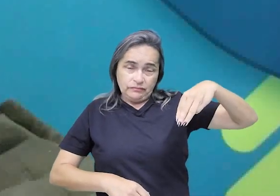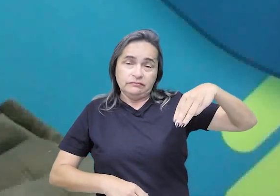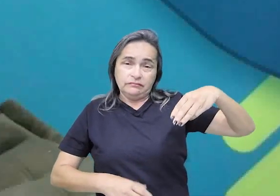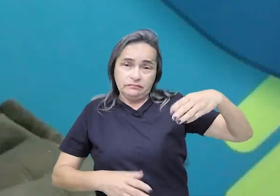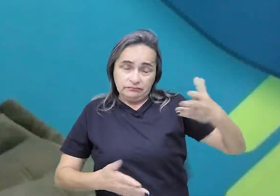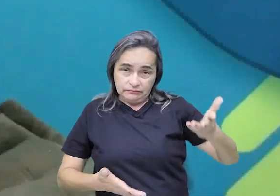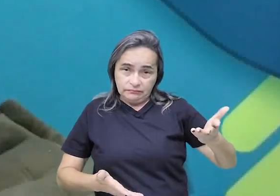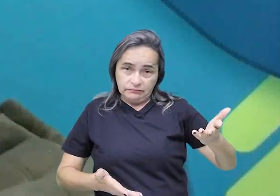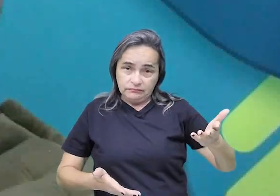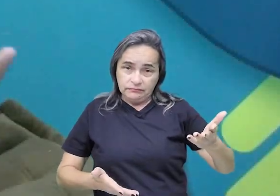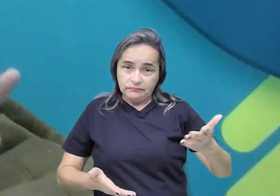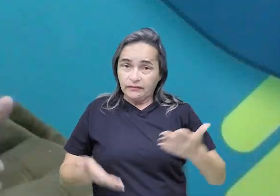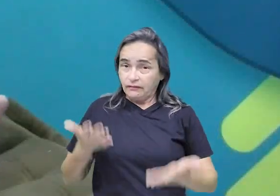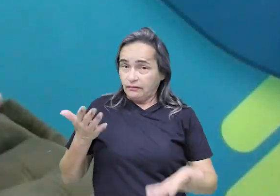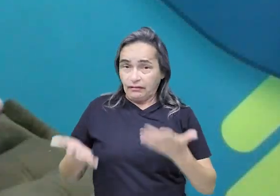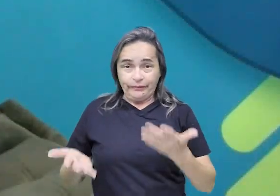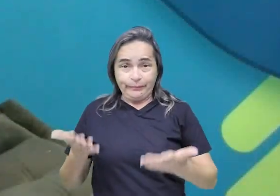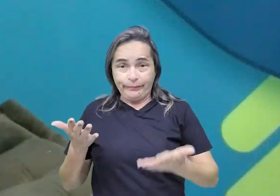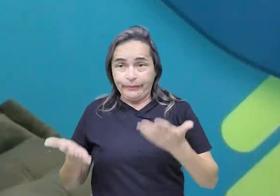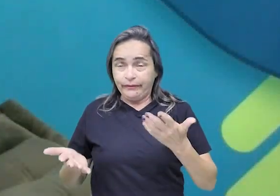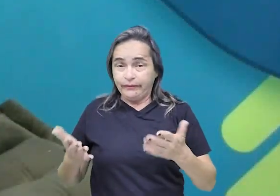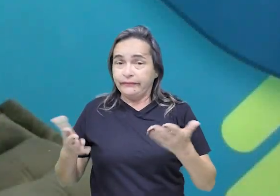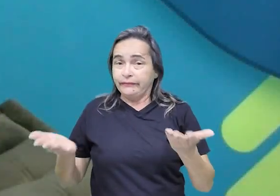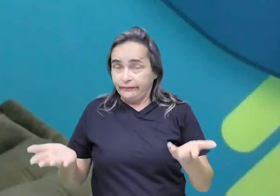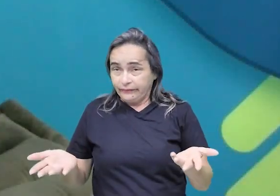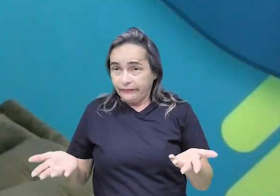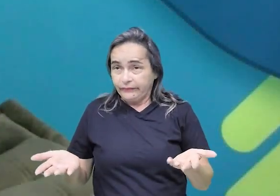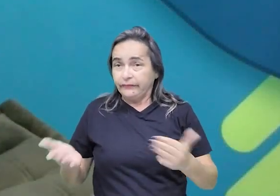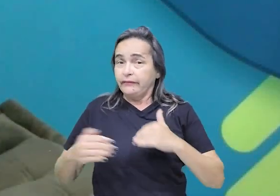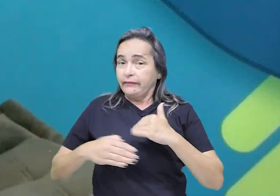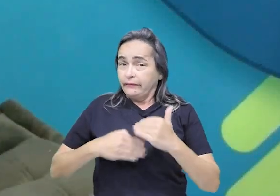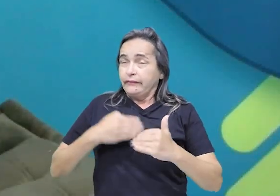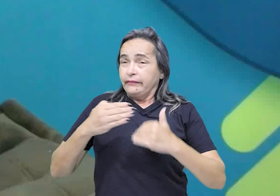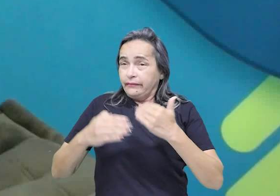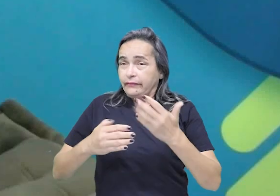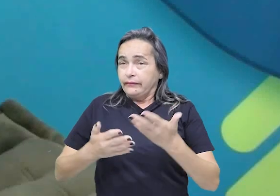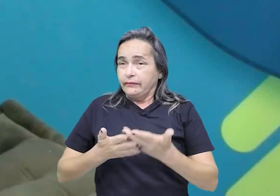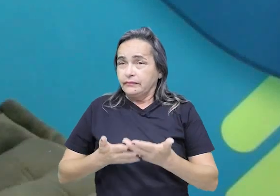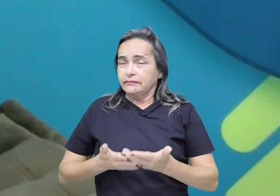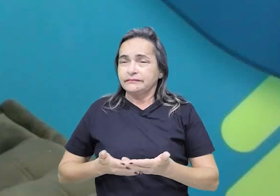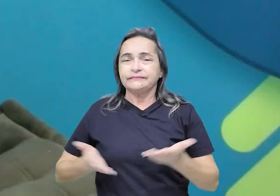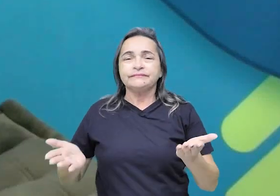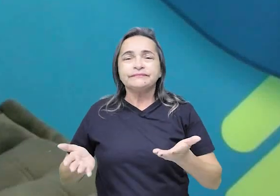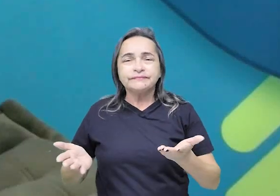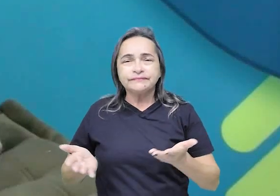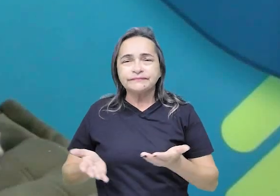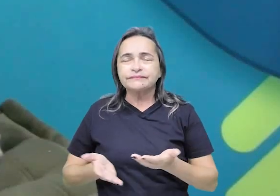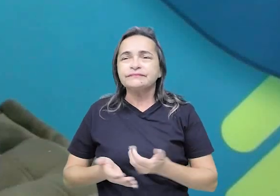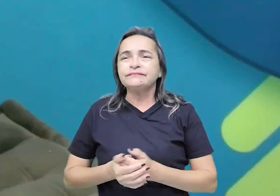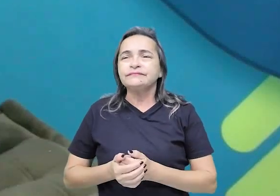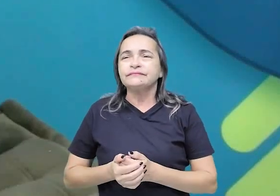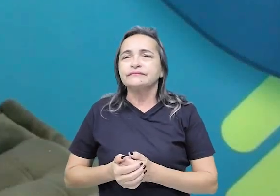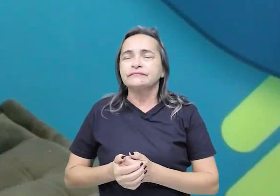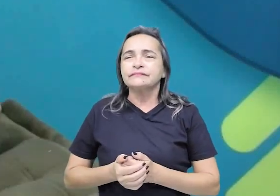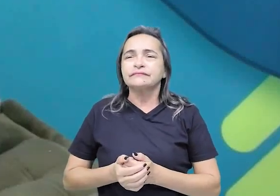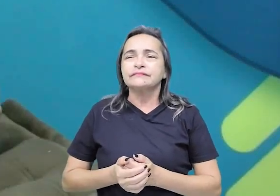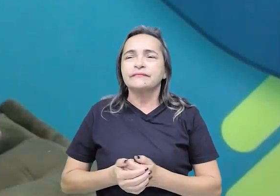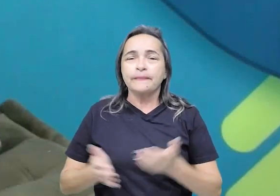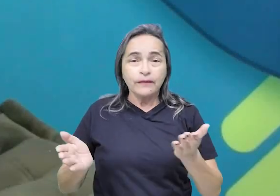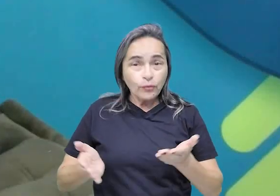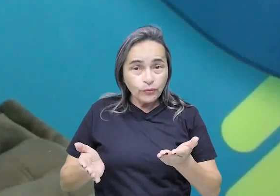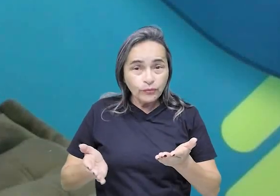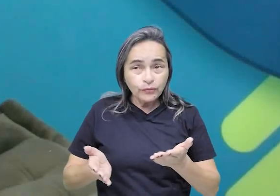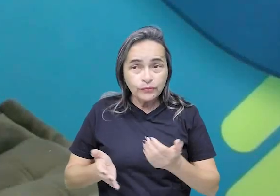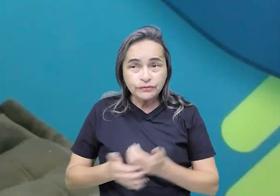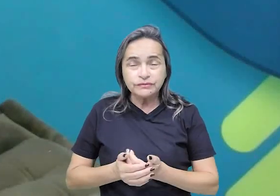vezes, dependendo do indivíduo, né, ele vai ali. Hoje ele conseguiu atingir